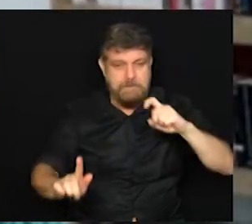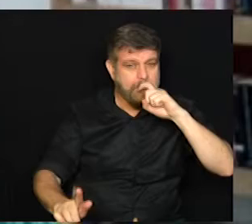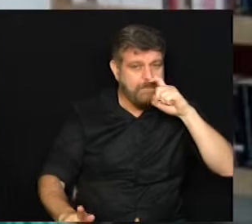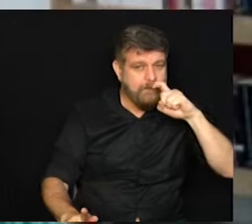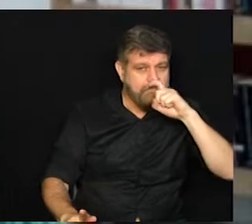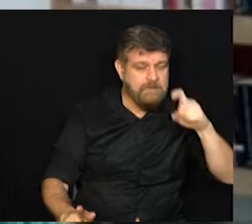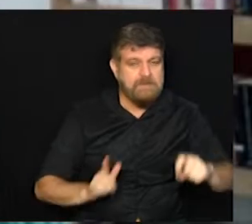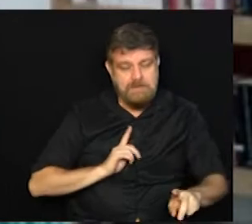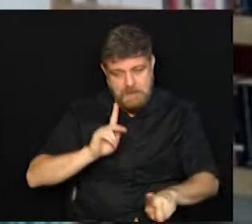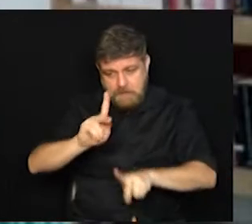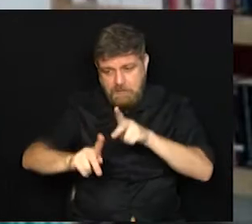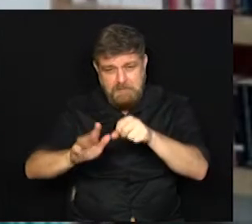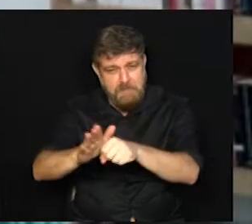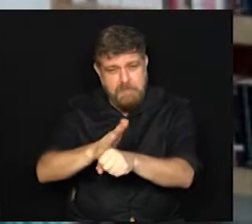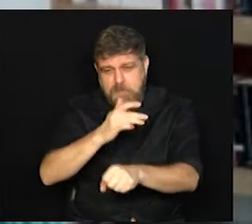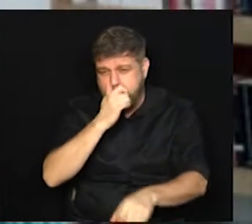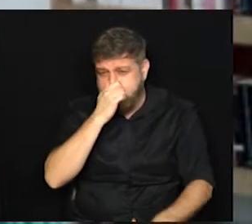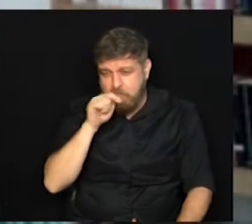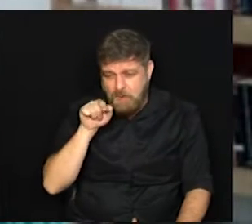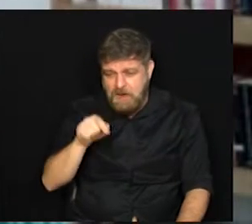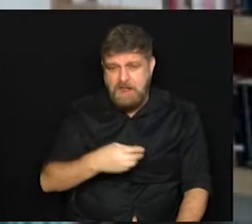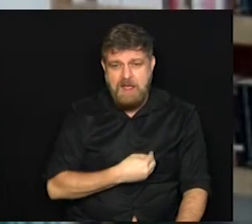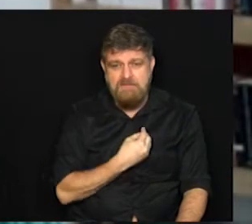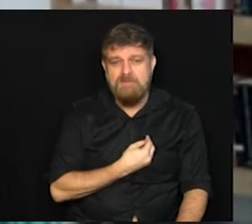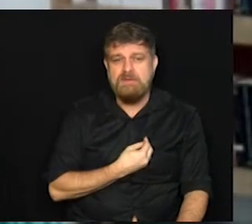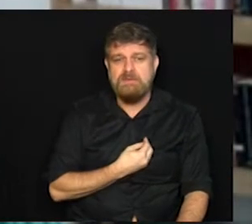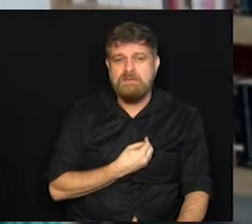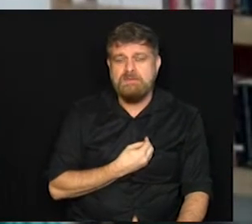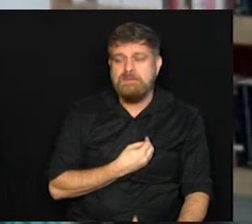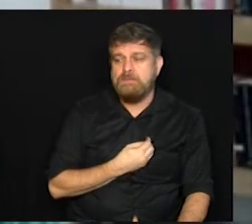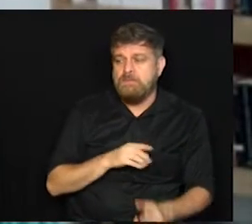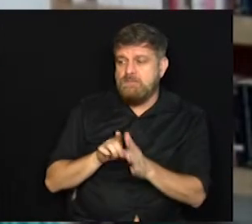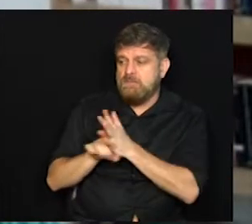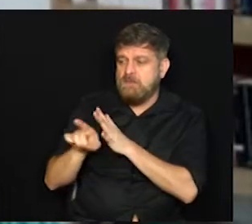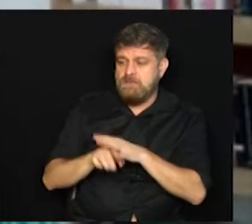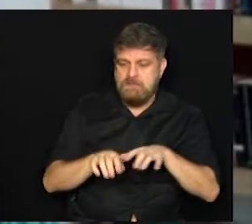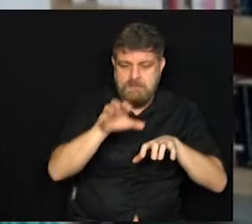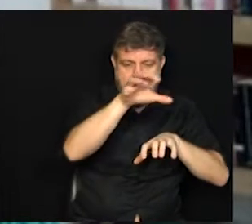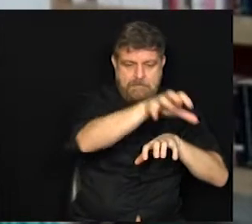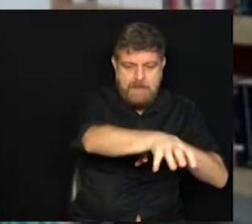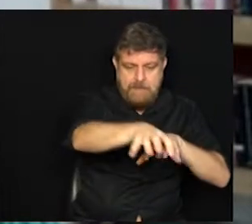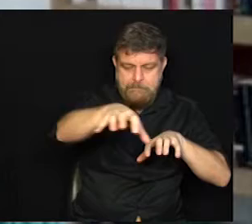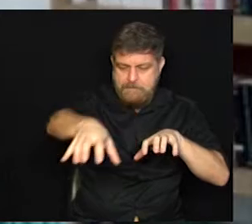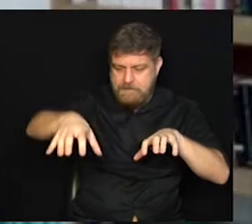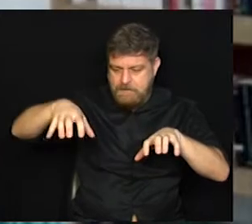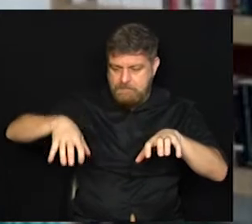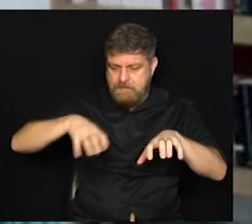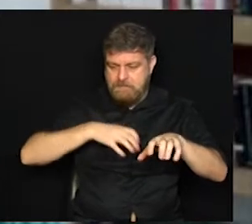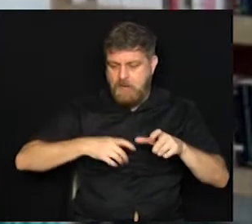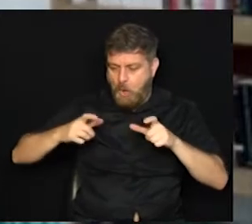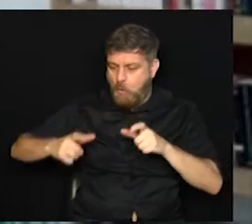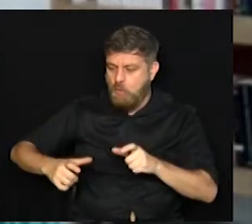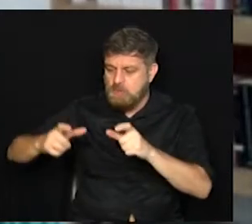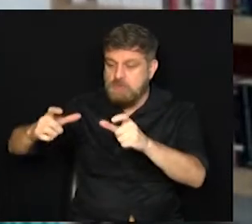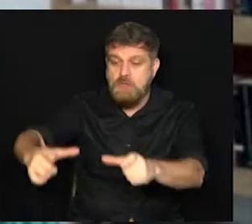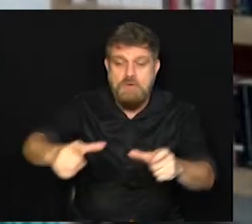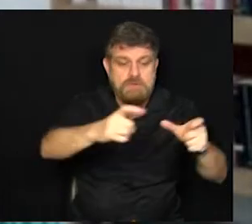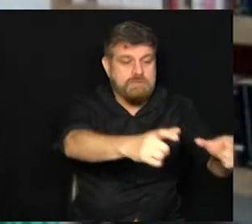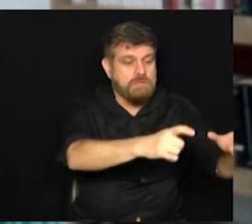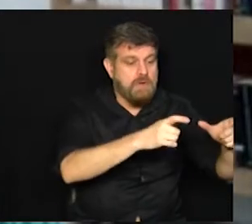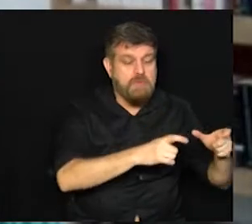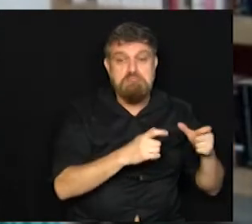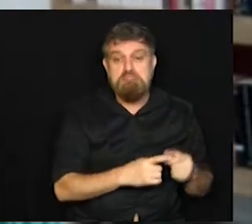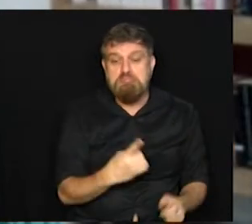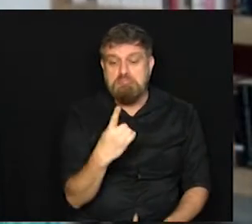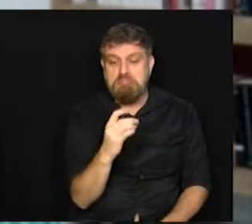né? Então, a minha pergunta é sobre a distribuição por região da cidade, desses 100 quilômetros, e, digamos assim, para